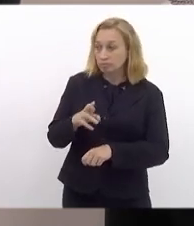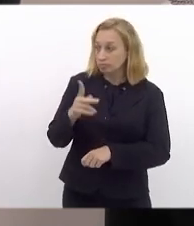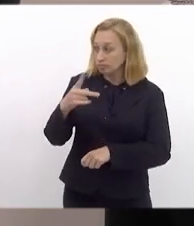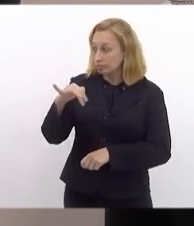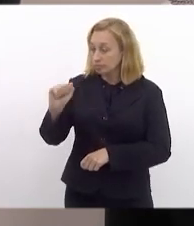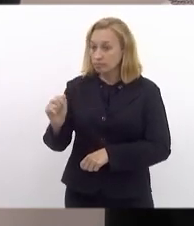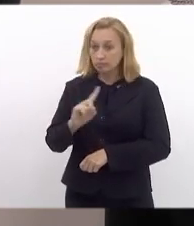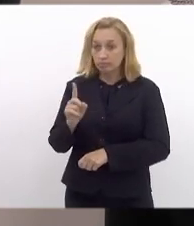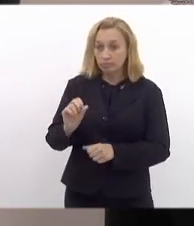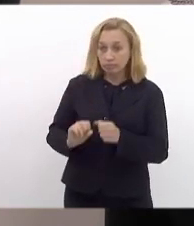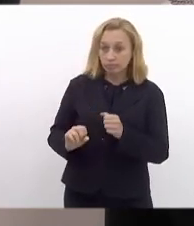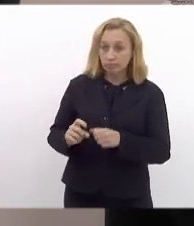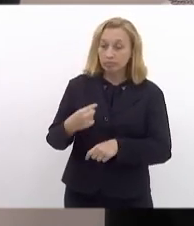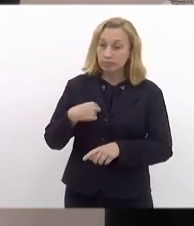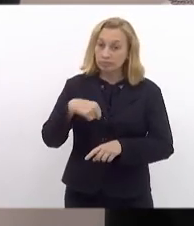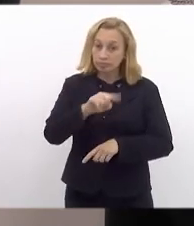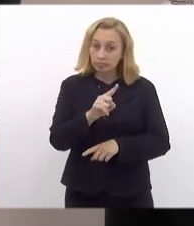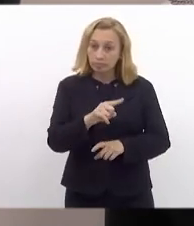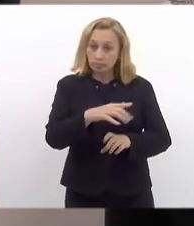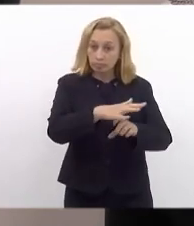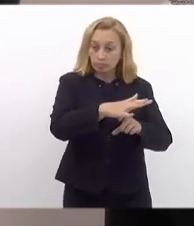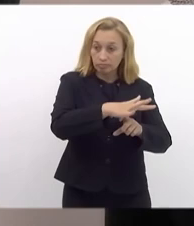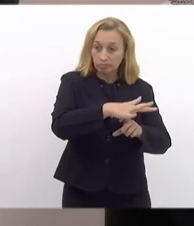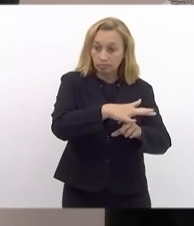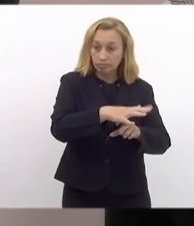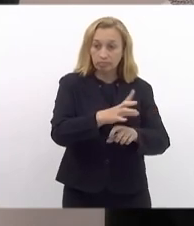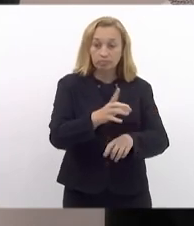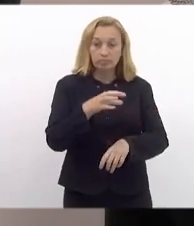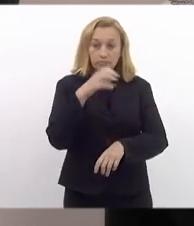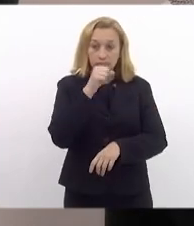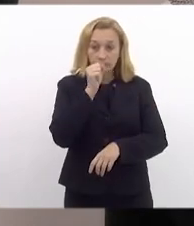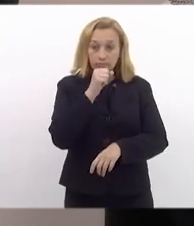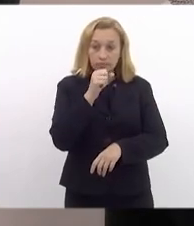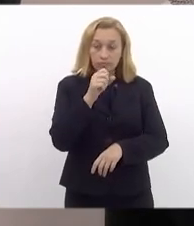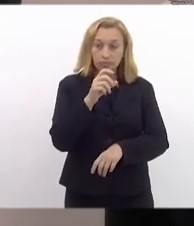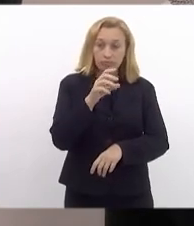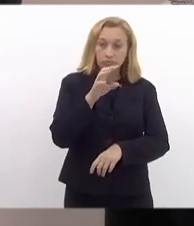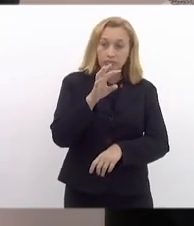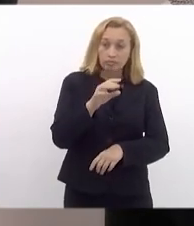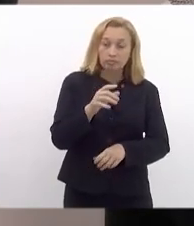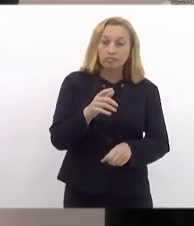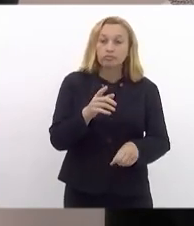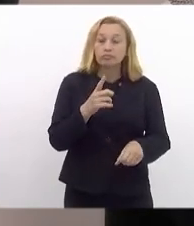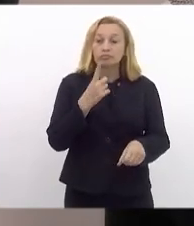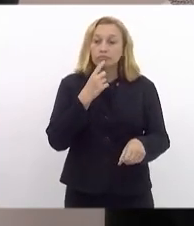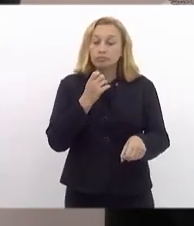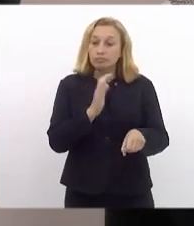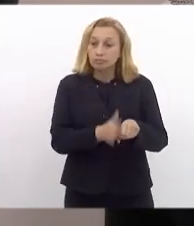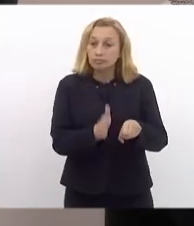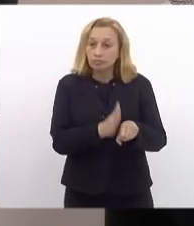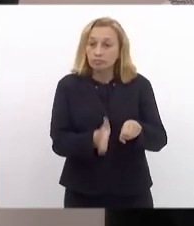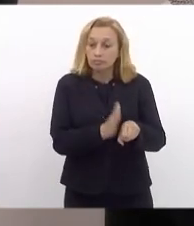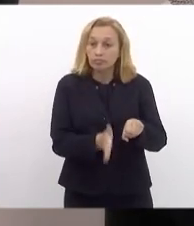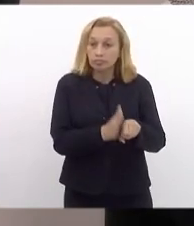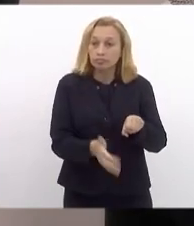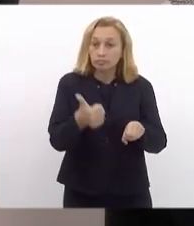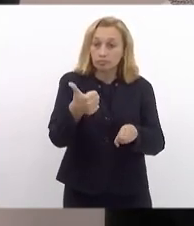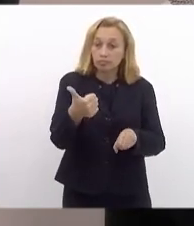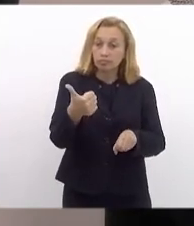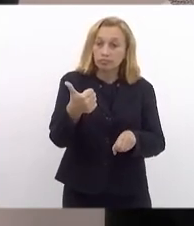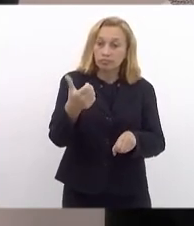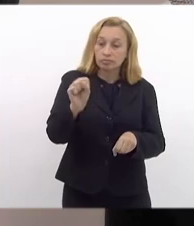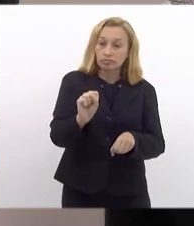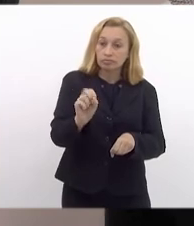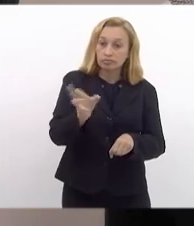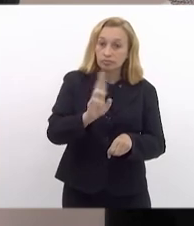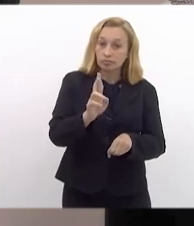isso mas eu faço feira todo sábado o tomate a dezoito reais o quilo cenoura